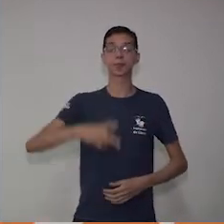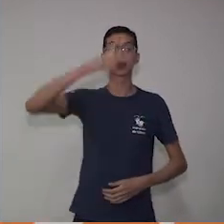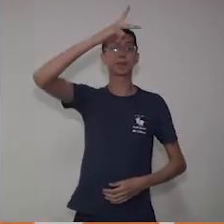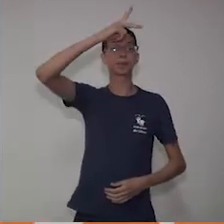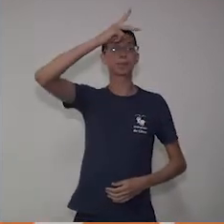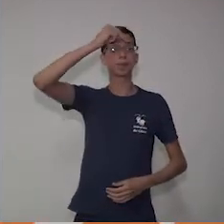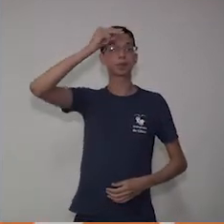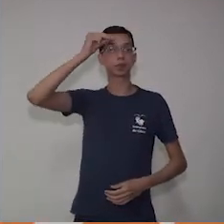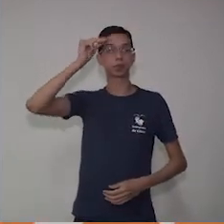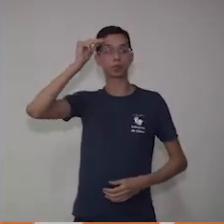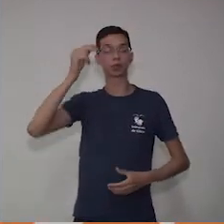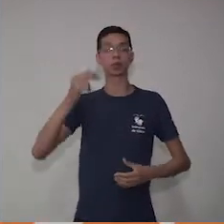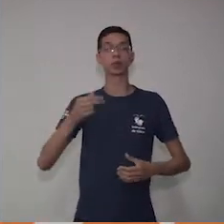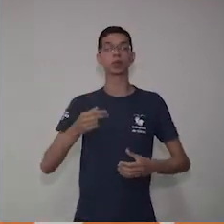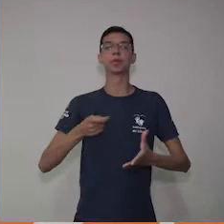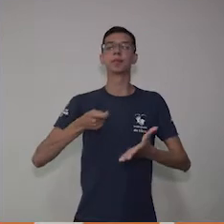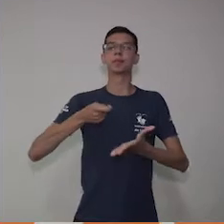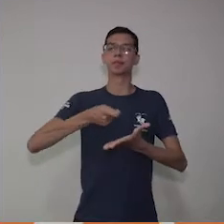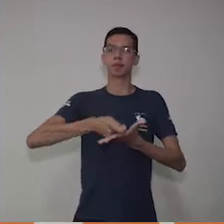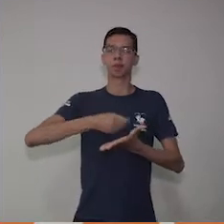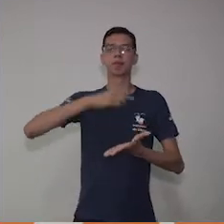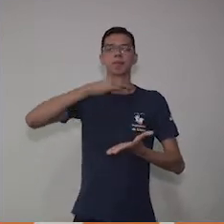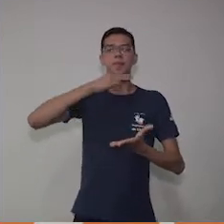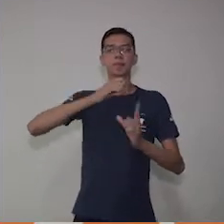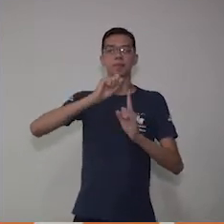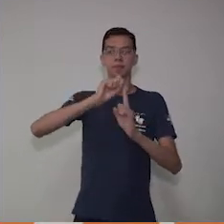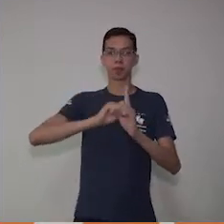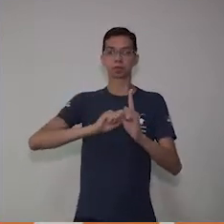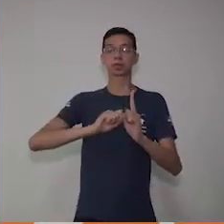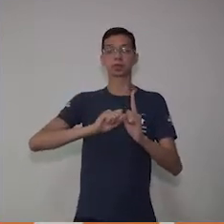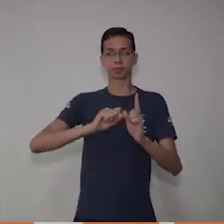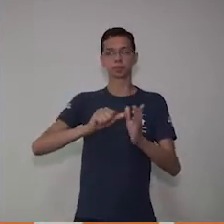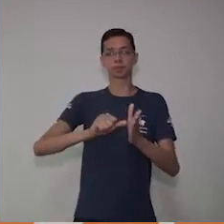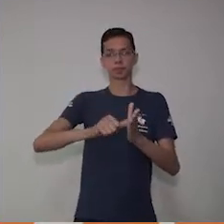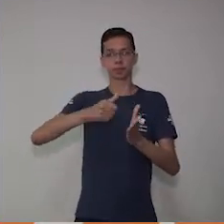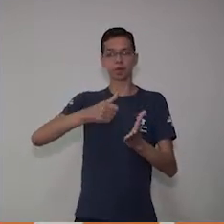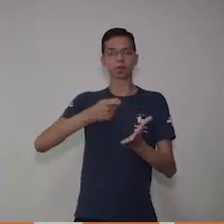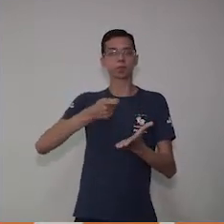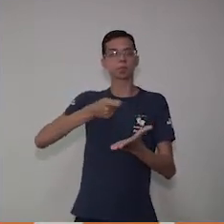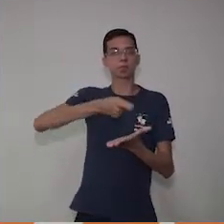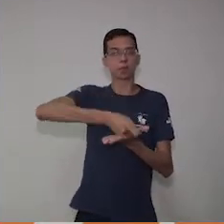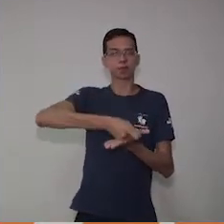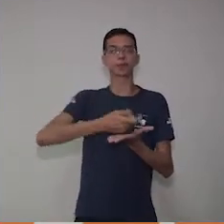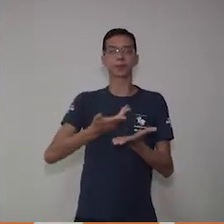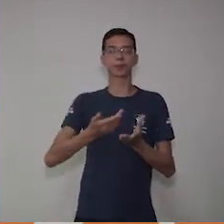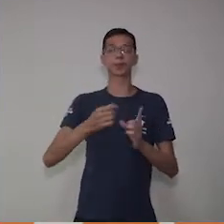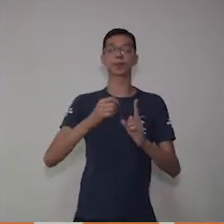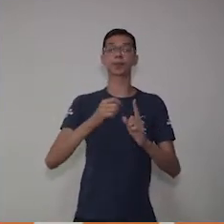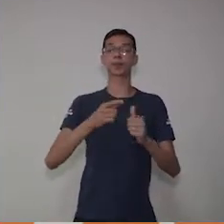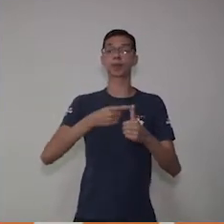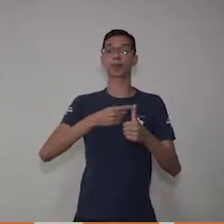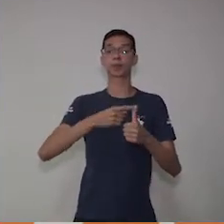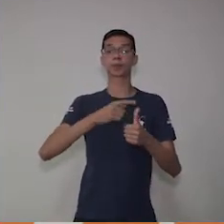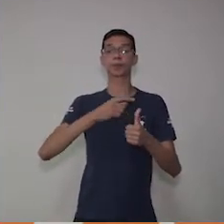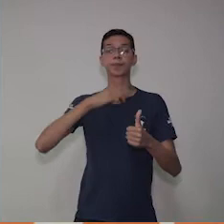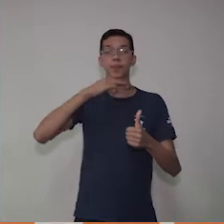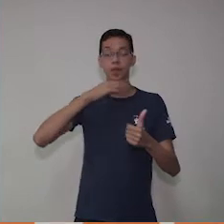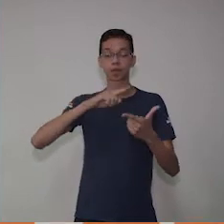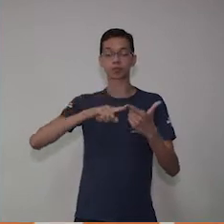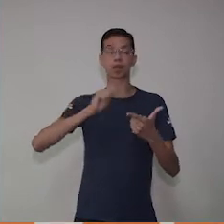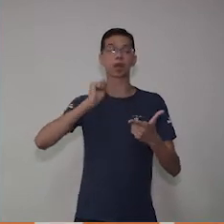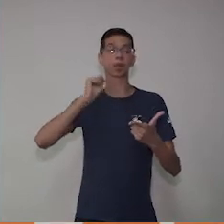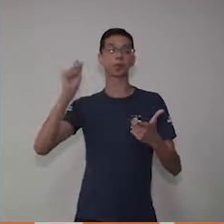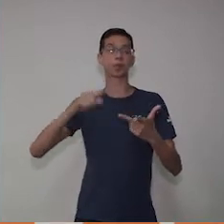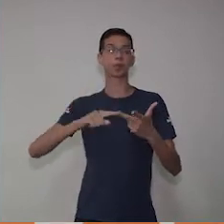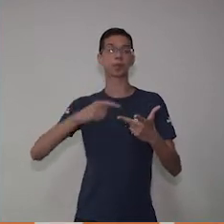a partir de março, a primeira parcela, indo, portanto, março, abril e maio, o pagamento